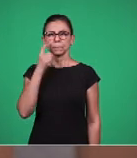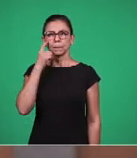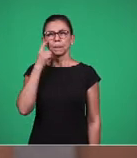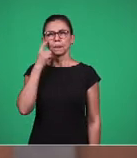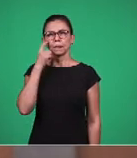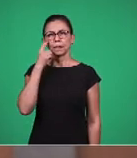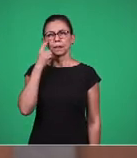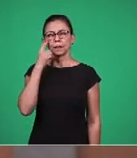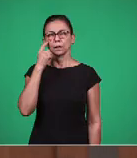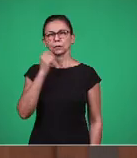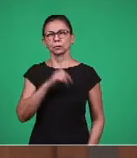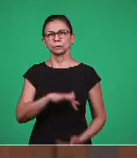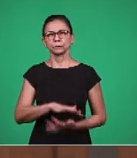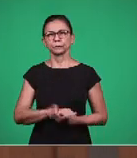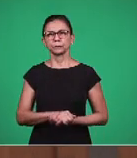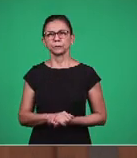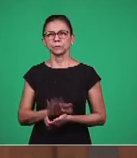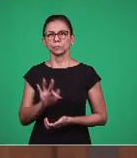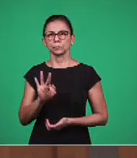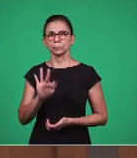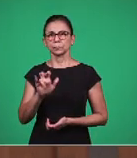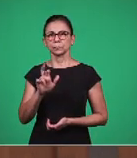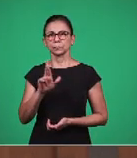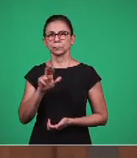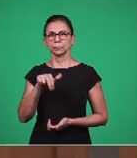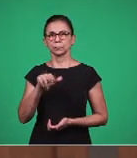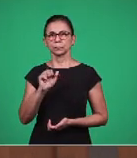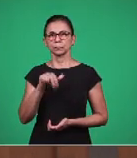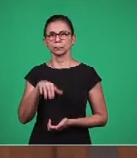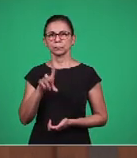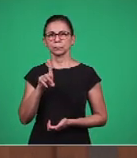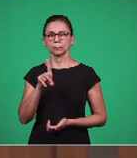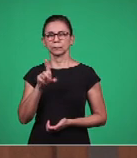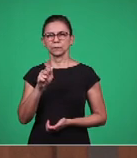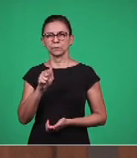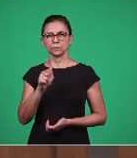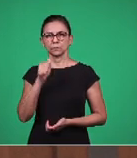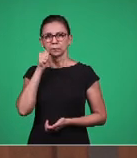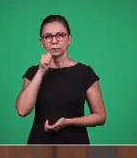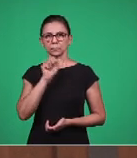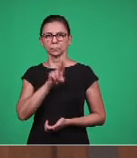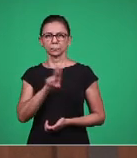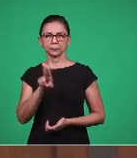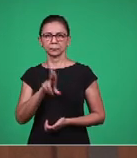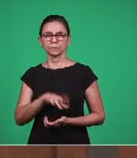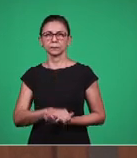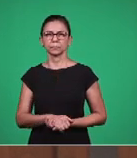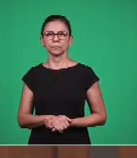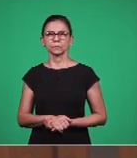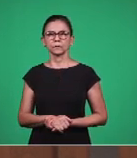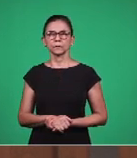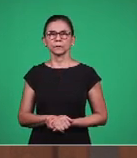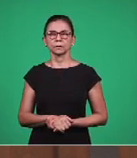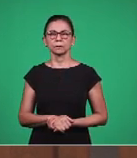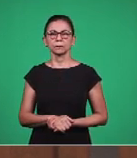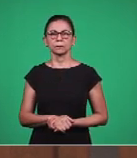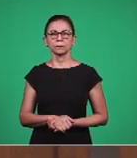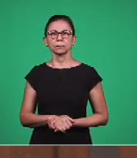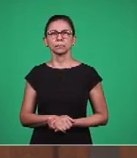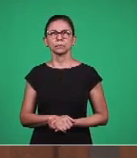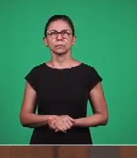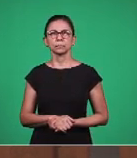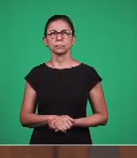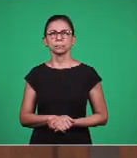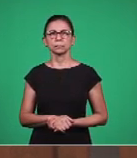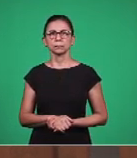Nossa irmã Fernanda vai ler. Verso 46. Isso, a doutora Fernanda aí. O Diniz também tem a contribuição. Quem? O